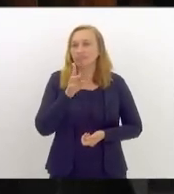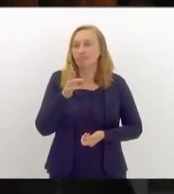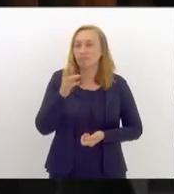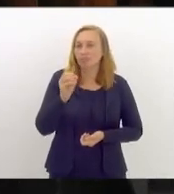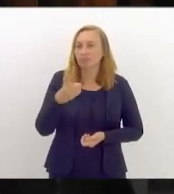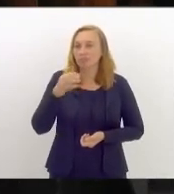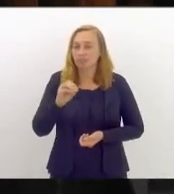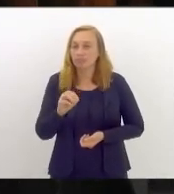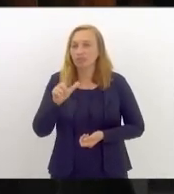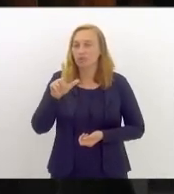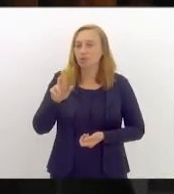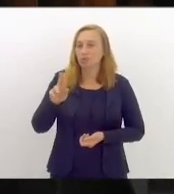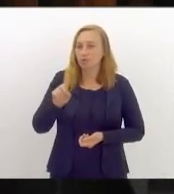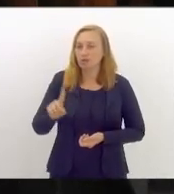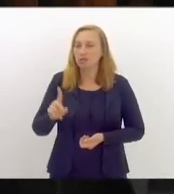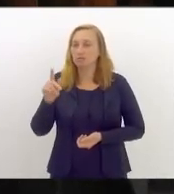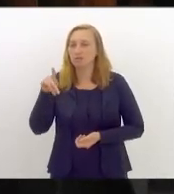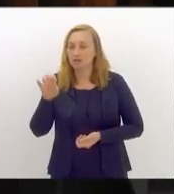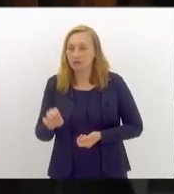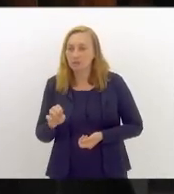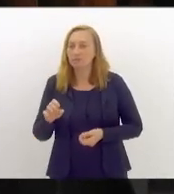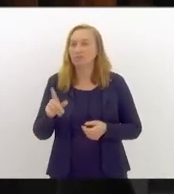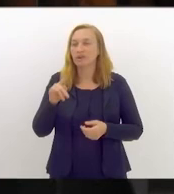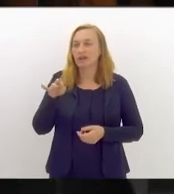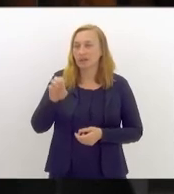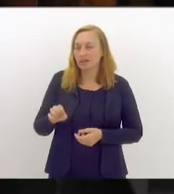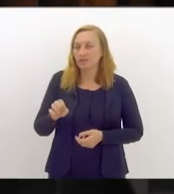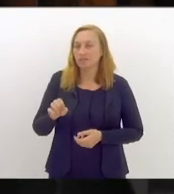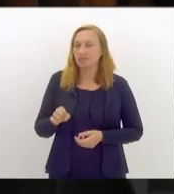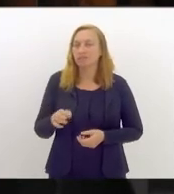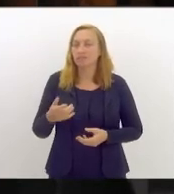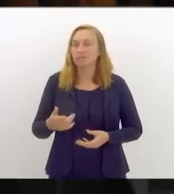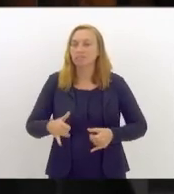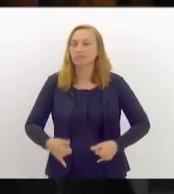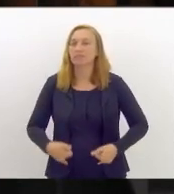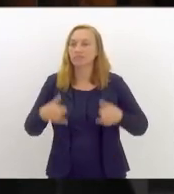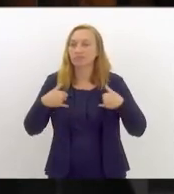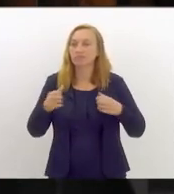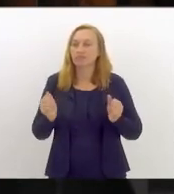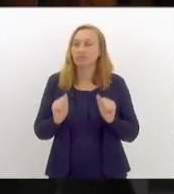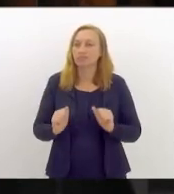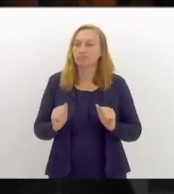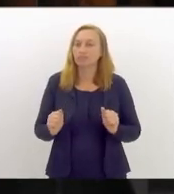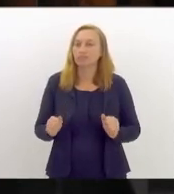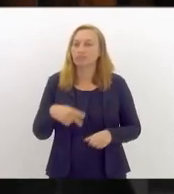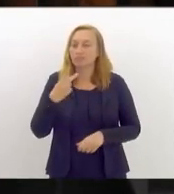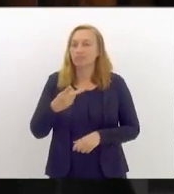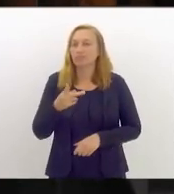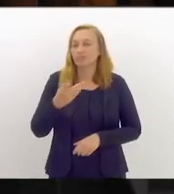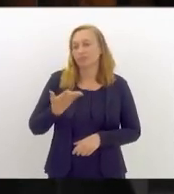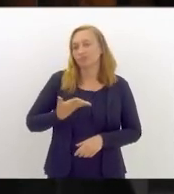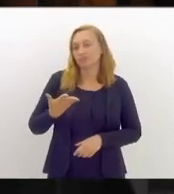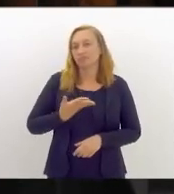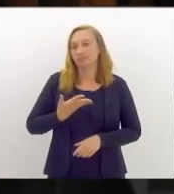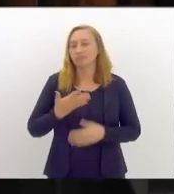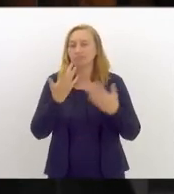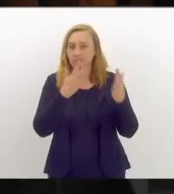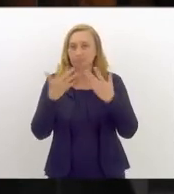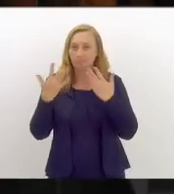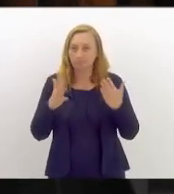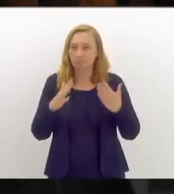o Luiz Felipe e o aliberg que me deram a honra e o orgulho de poder chamá-los de amigos Parabéns